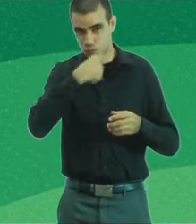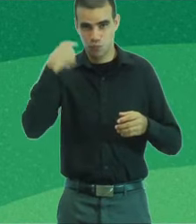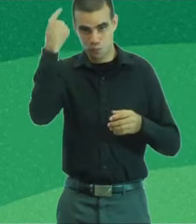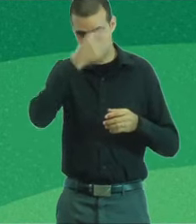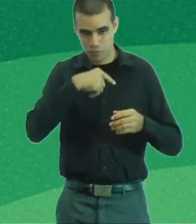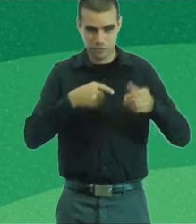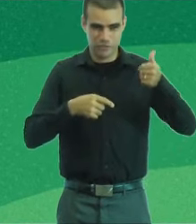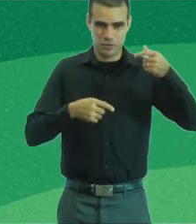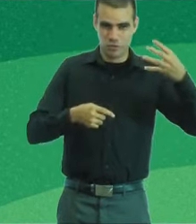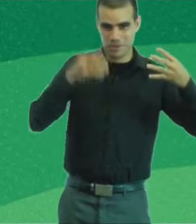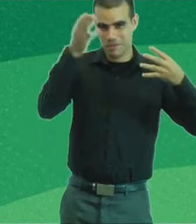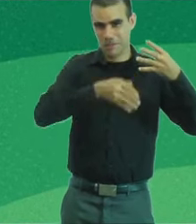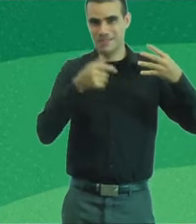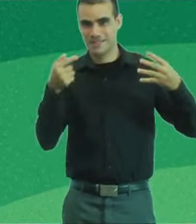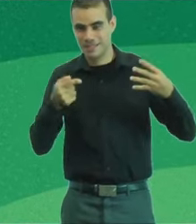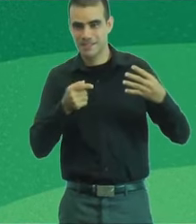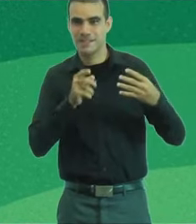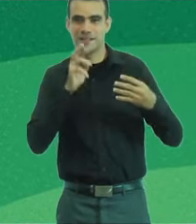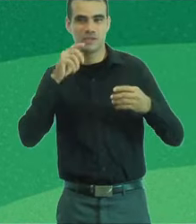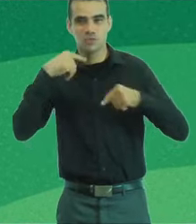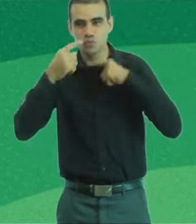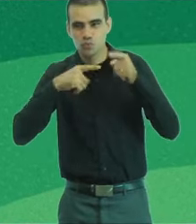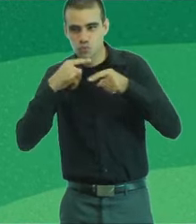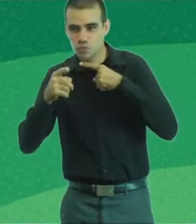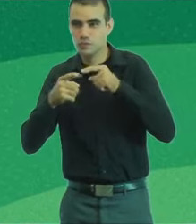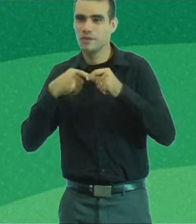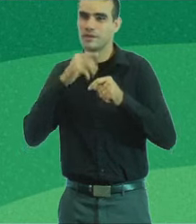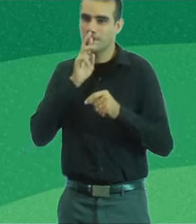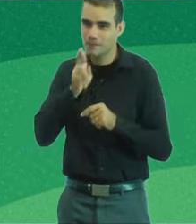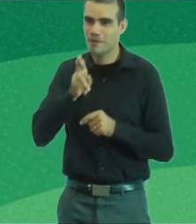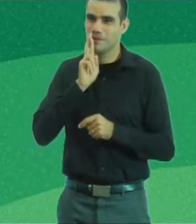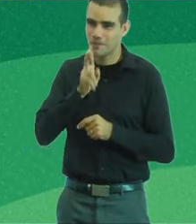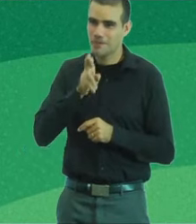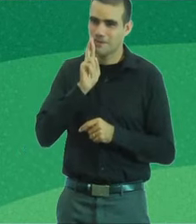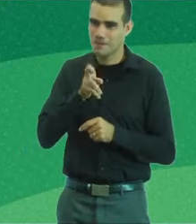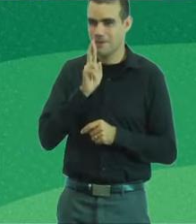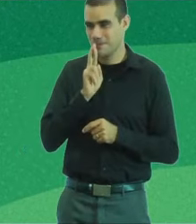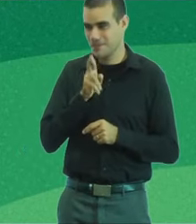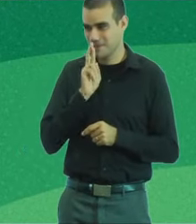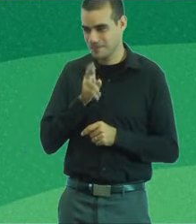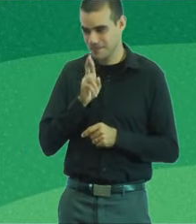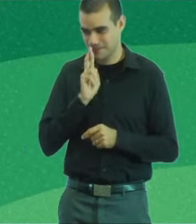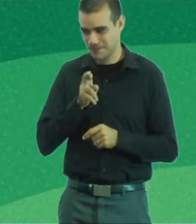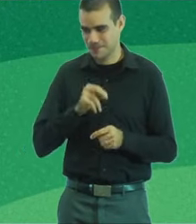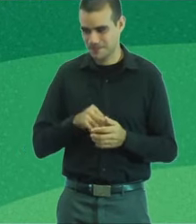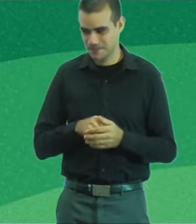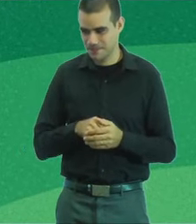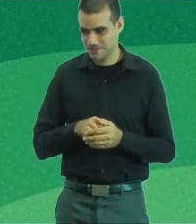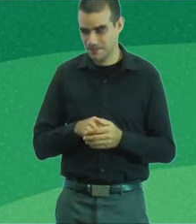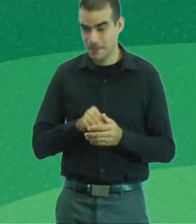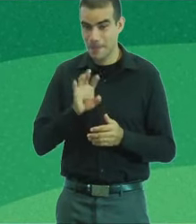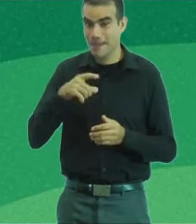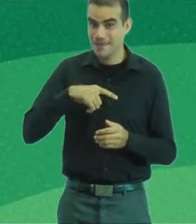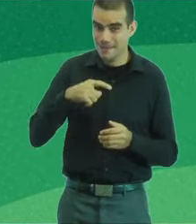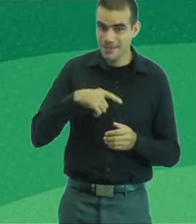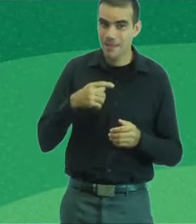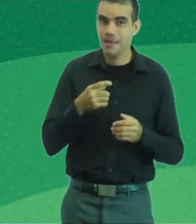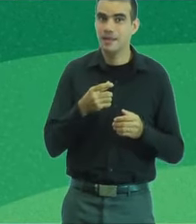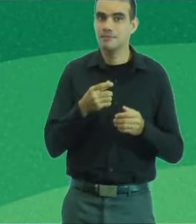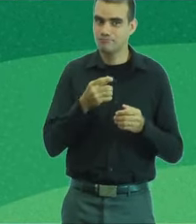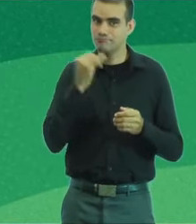respondendo dúvidas de Python também não mudou muita coisa não melhorou muito Mas tem uma coisa substancial